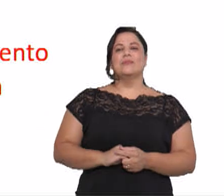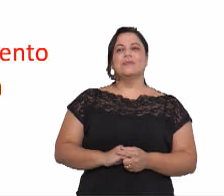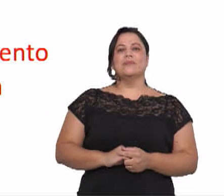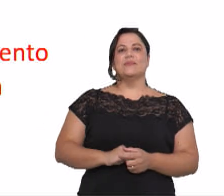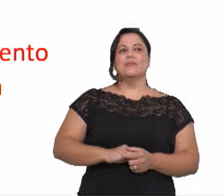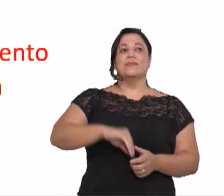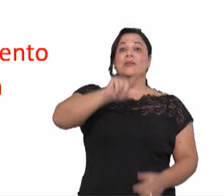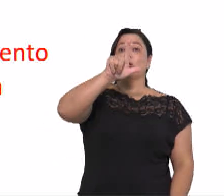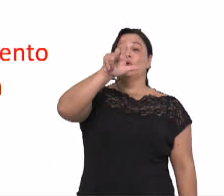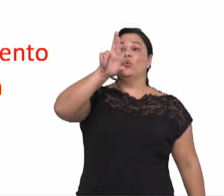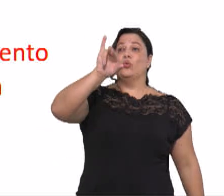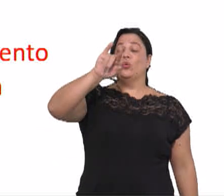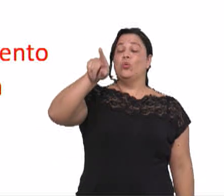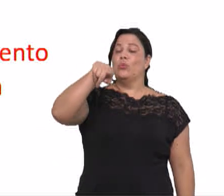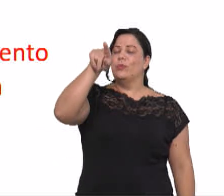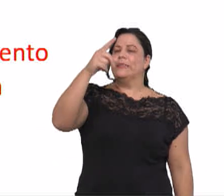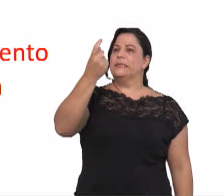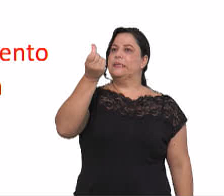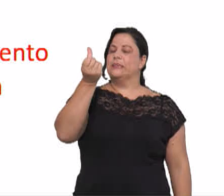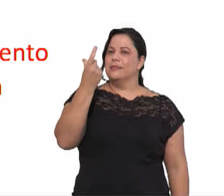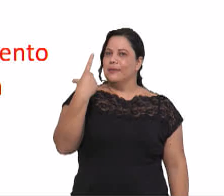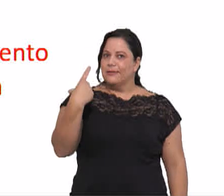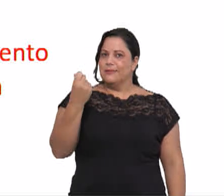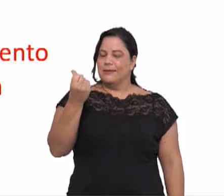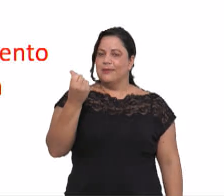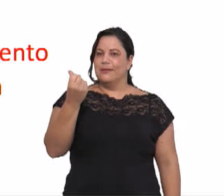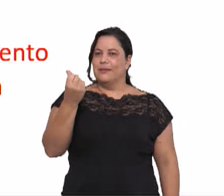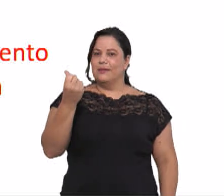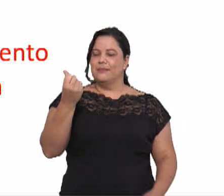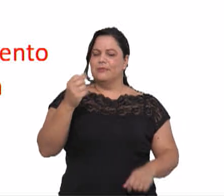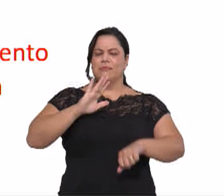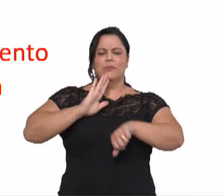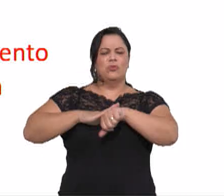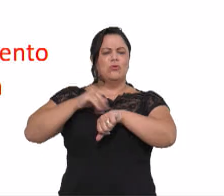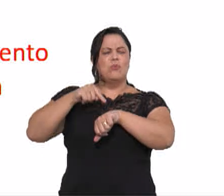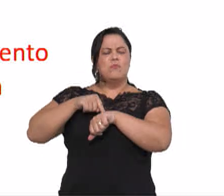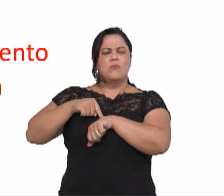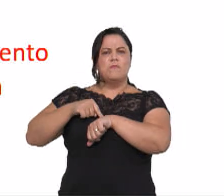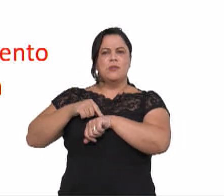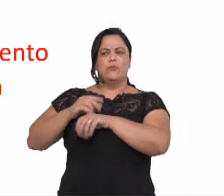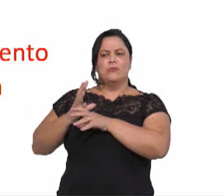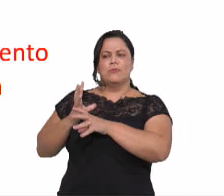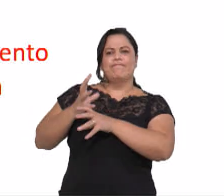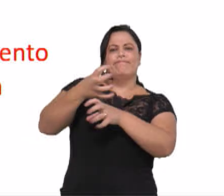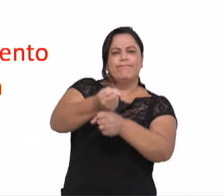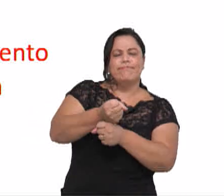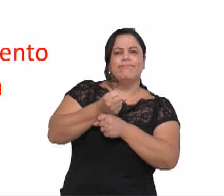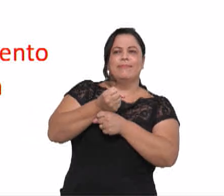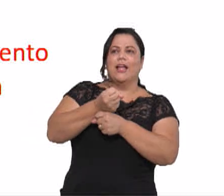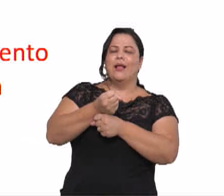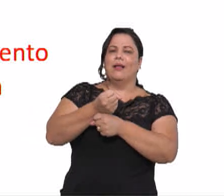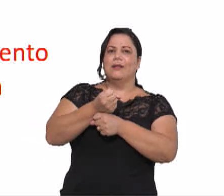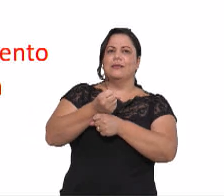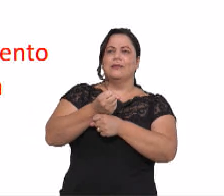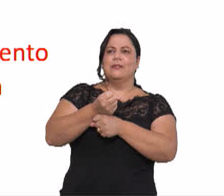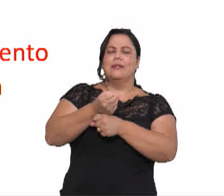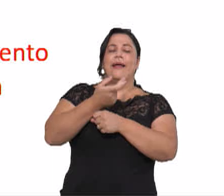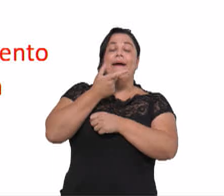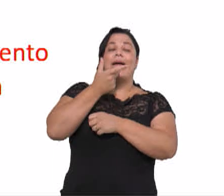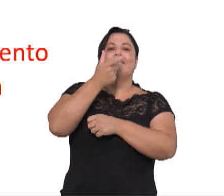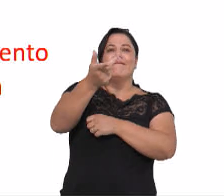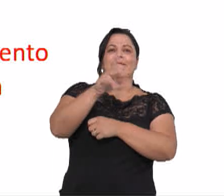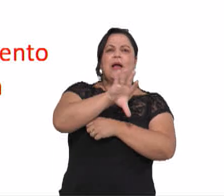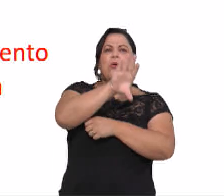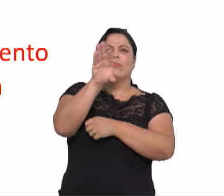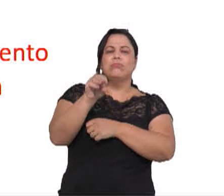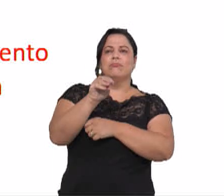Luís XVI, no momento da tomada da Bastilha, proferiu estas palavras: não quero me separar do meu